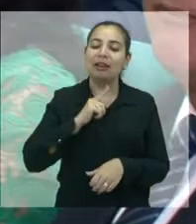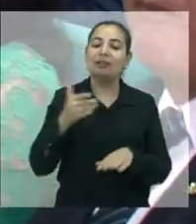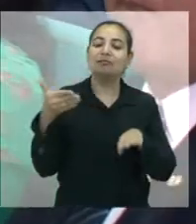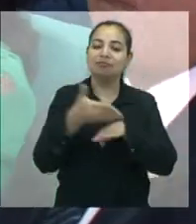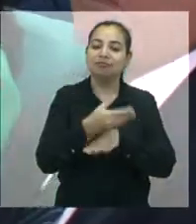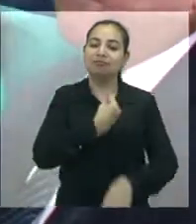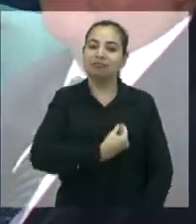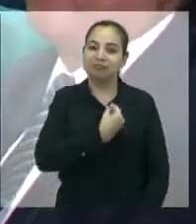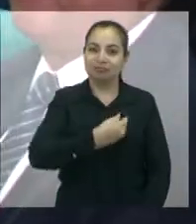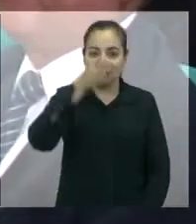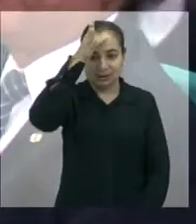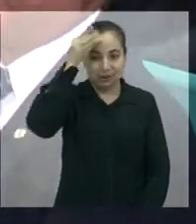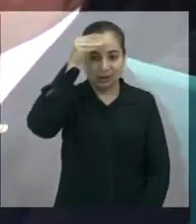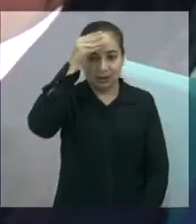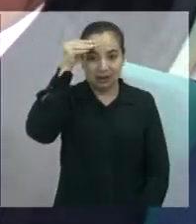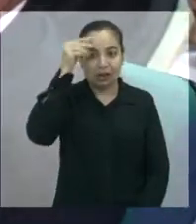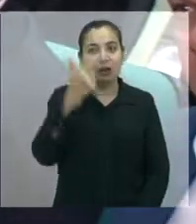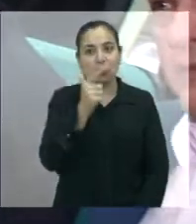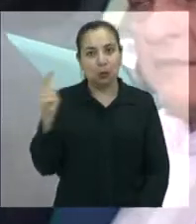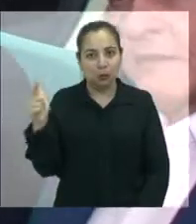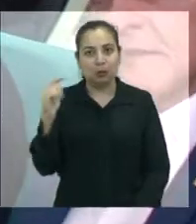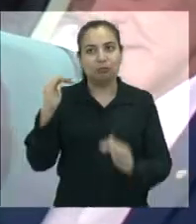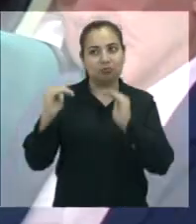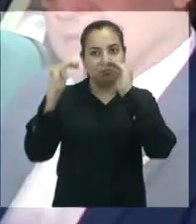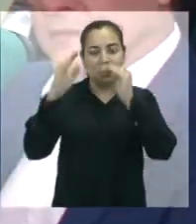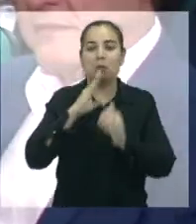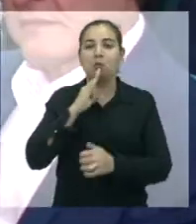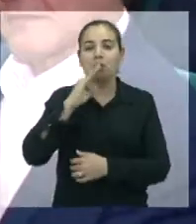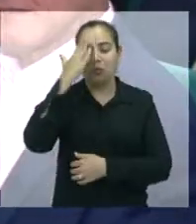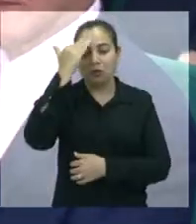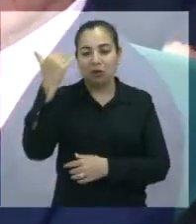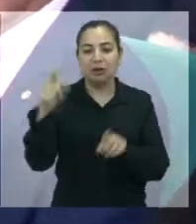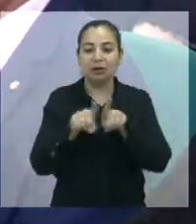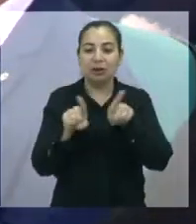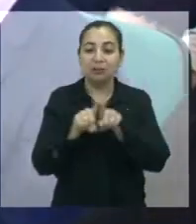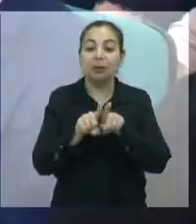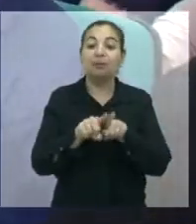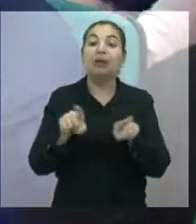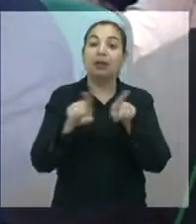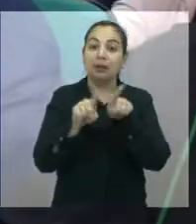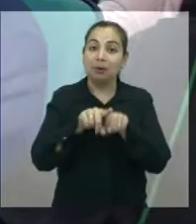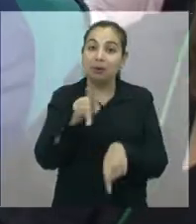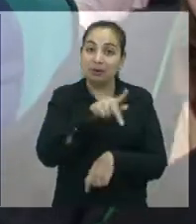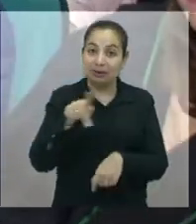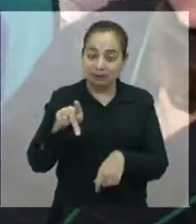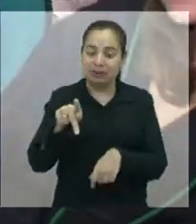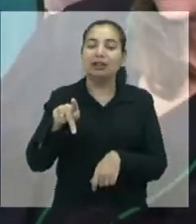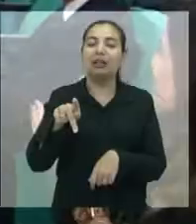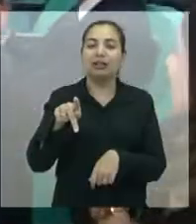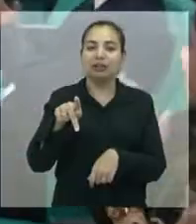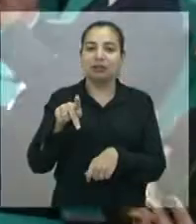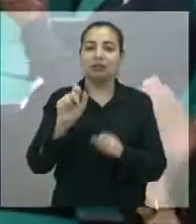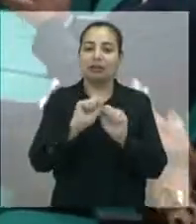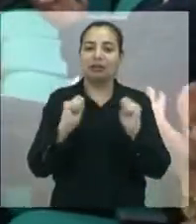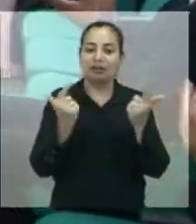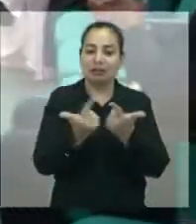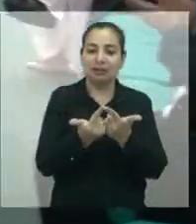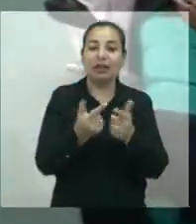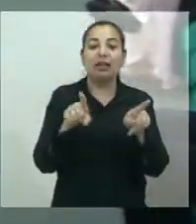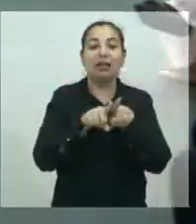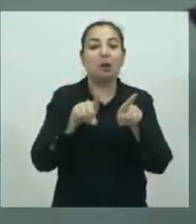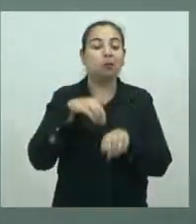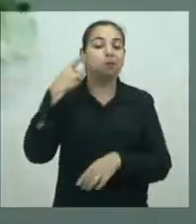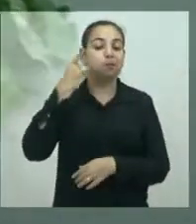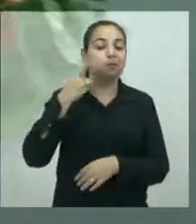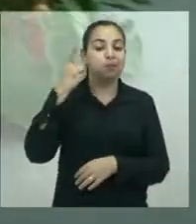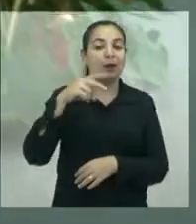demais autoridades. Entre os convidados, o presidente da Assembleia Legislativa do Ceará, deputado José Sarto, e a desembargadora